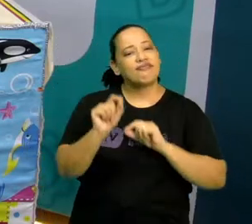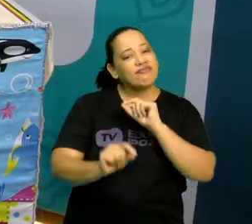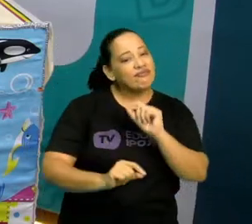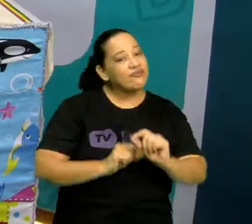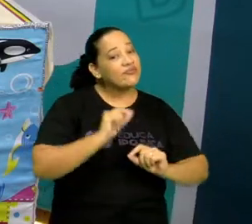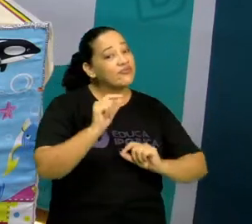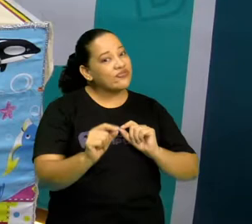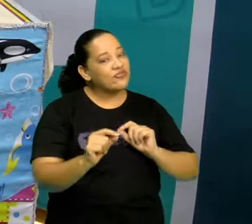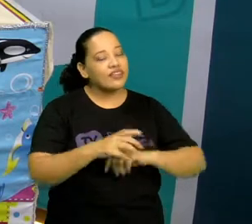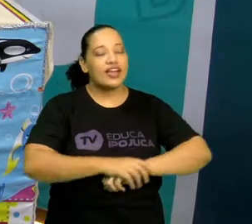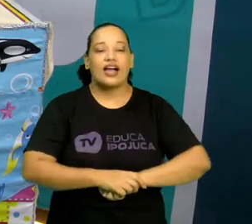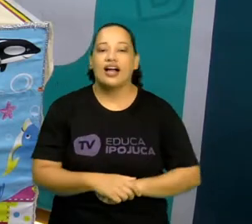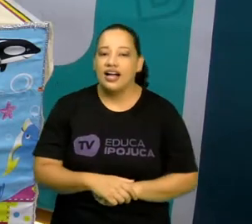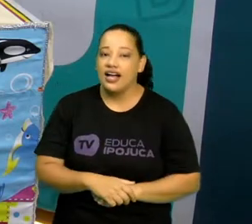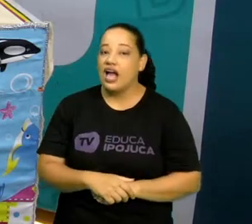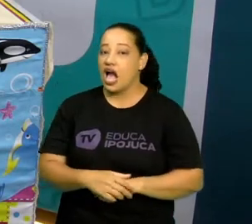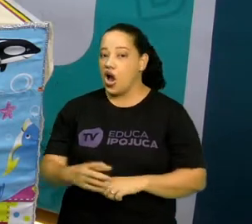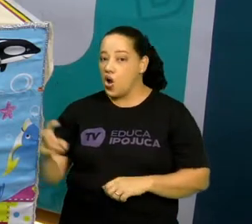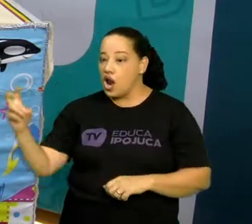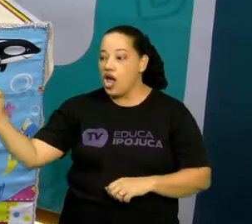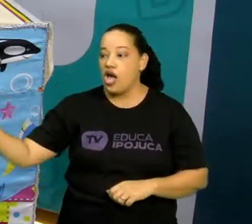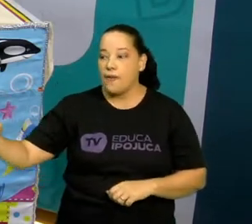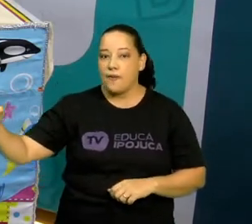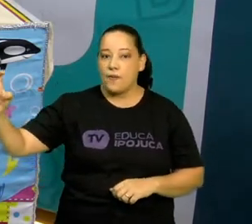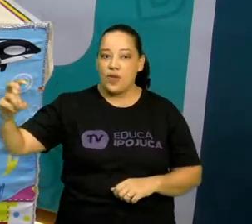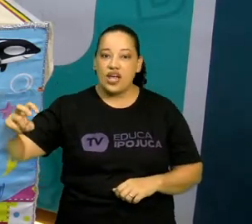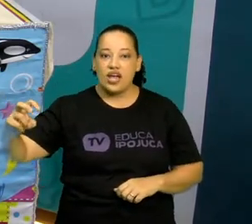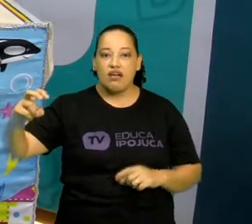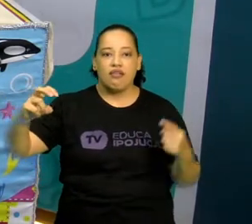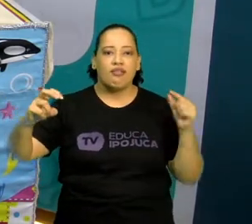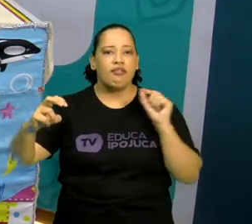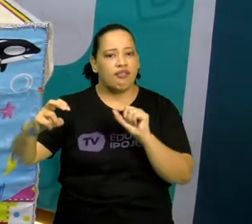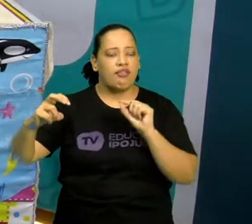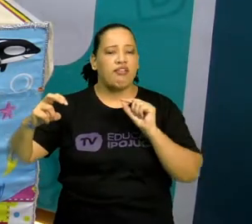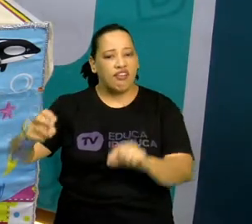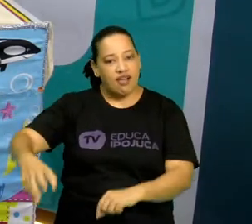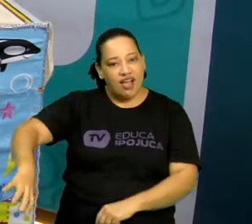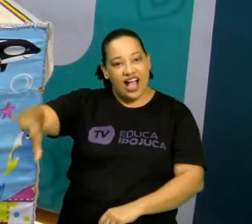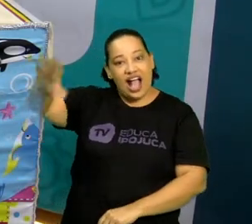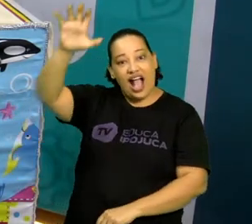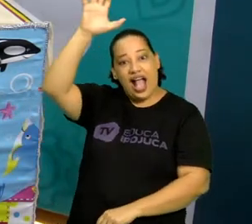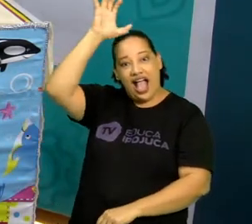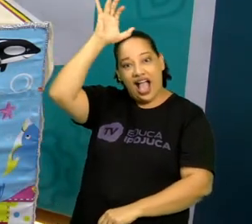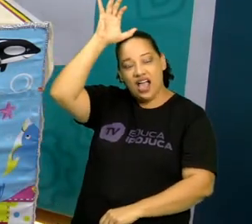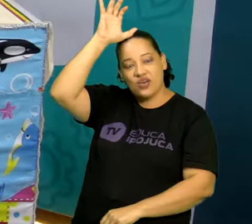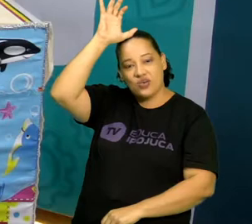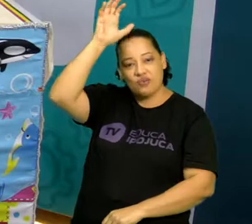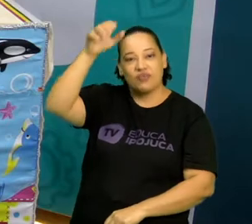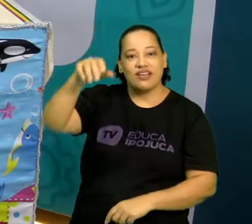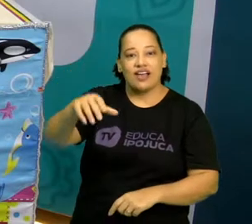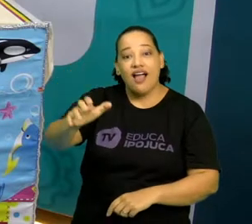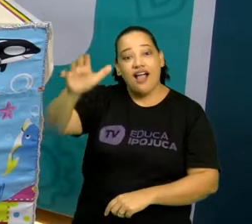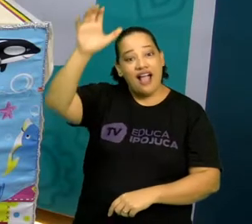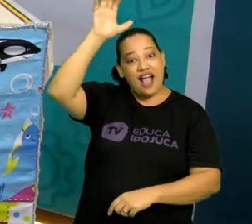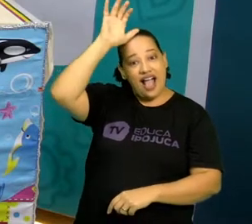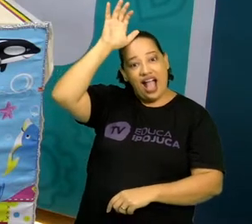nesse momento apareceu o galo. O galo? Isso.